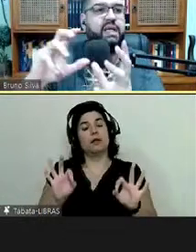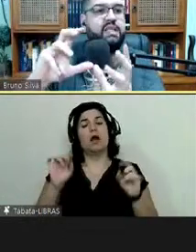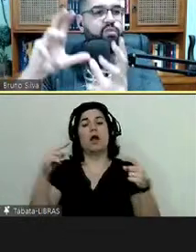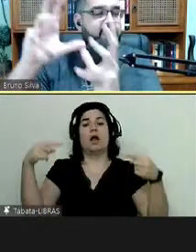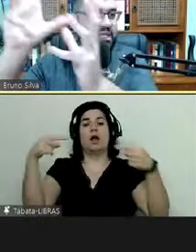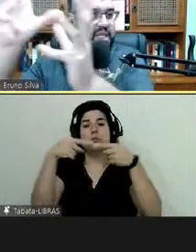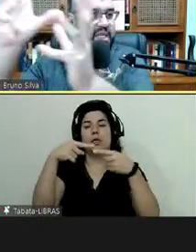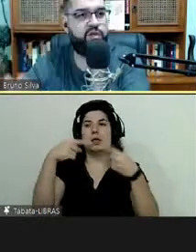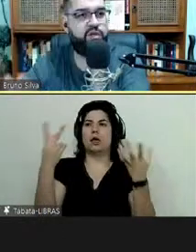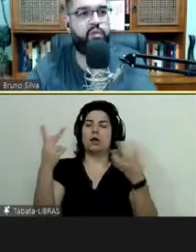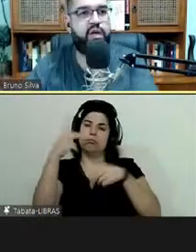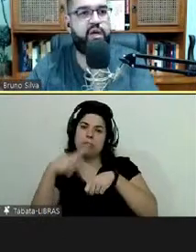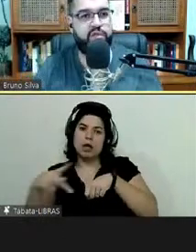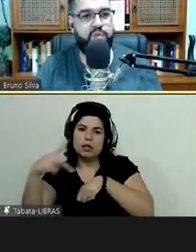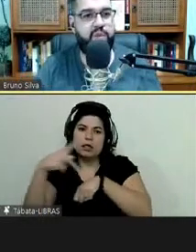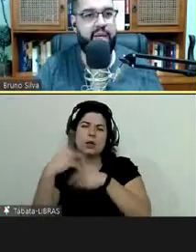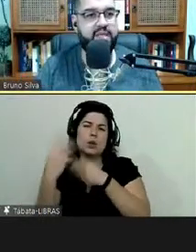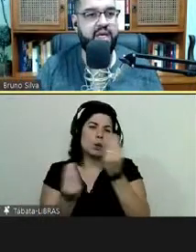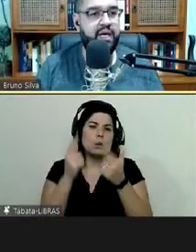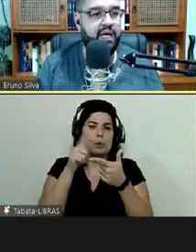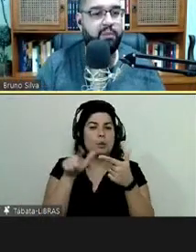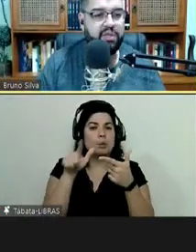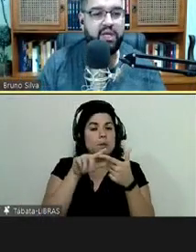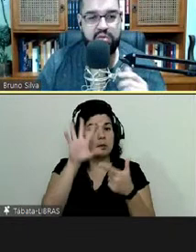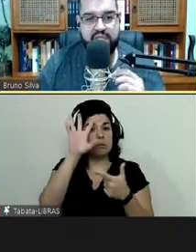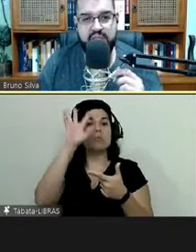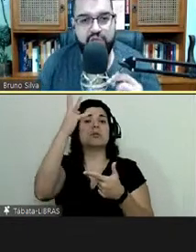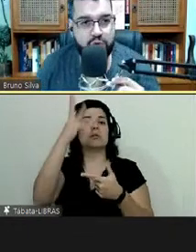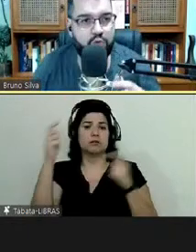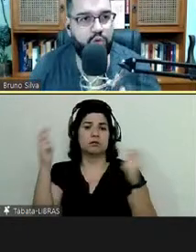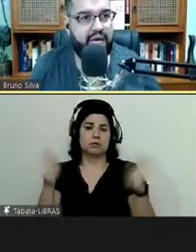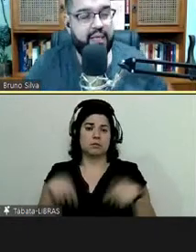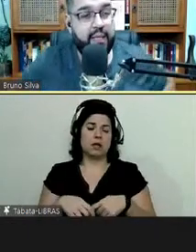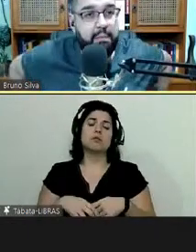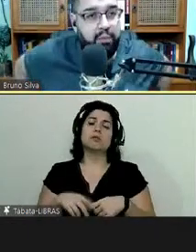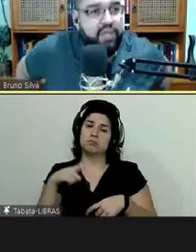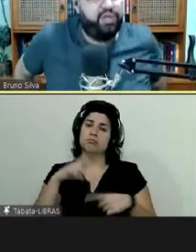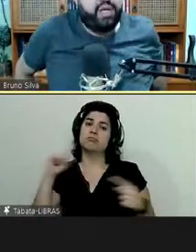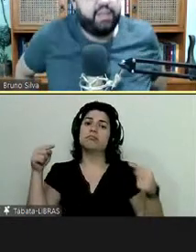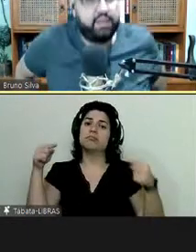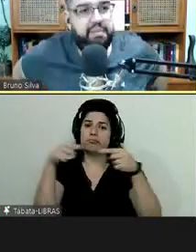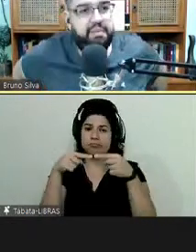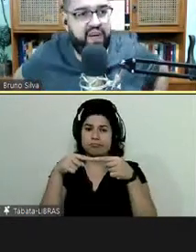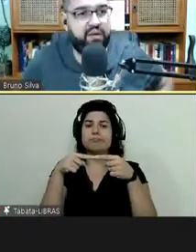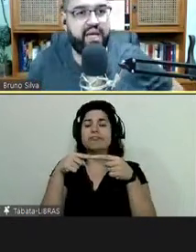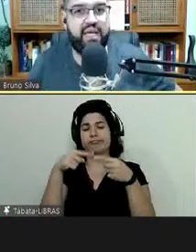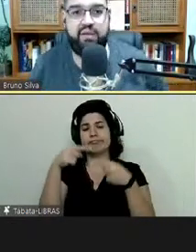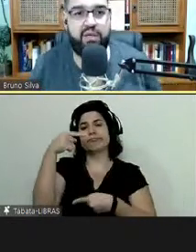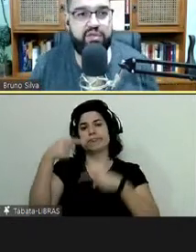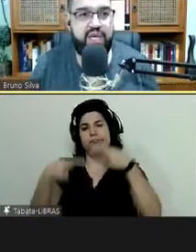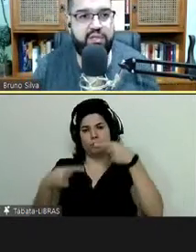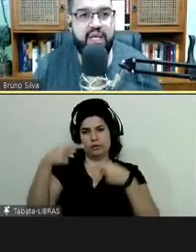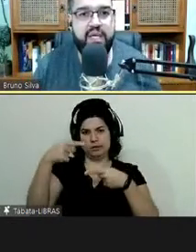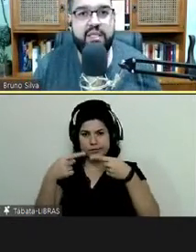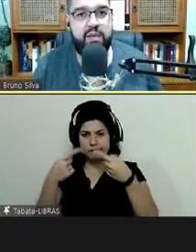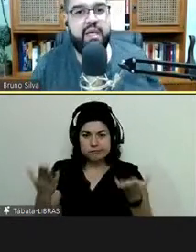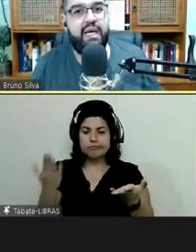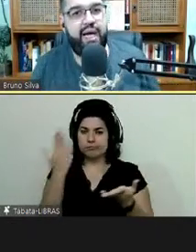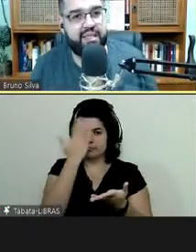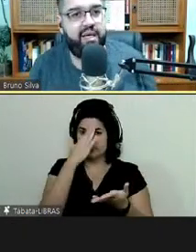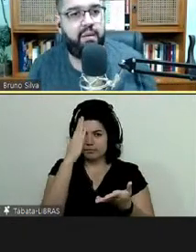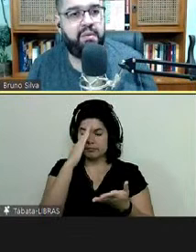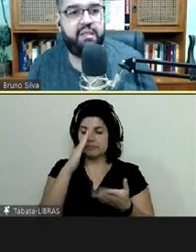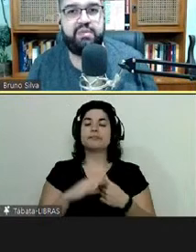uma certa leitura de país uma certa leitura de como resolver os problemas então portanto nesse sentido tudo é política é feito até aqui eu não gente